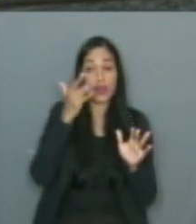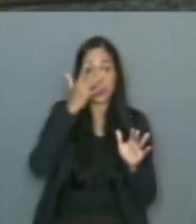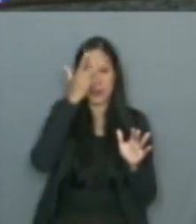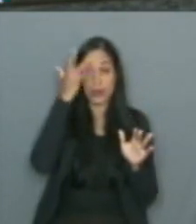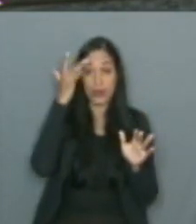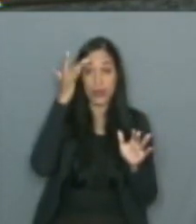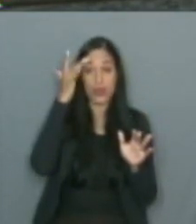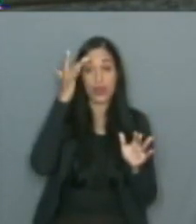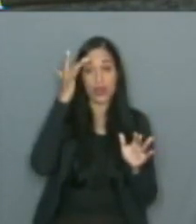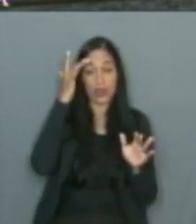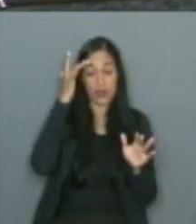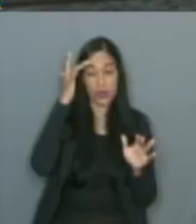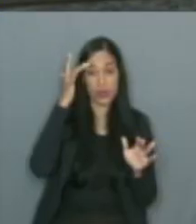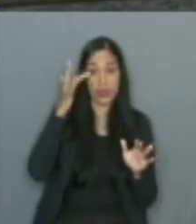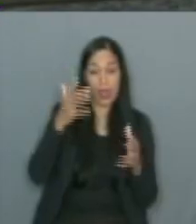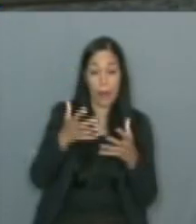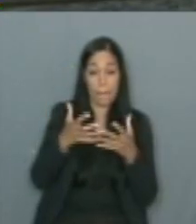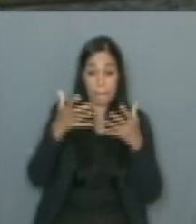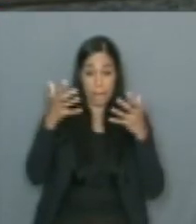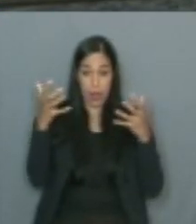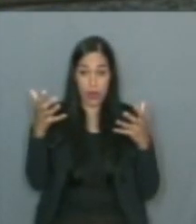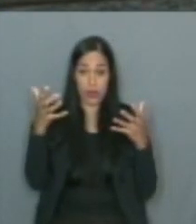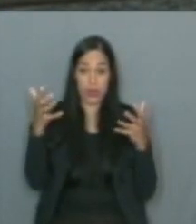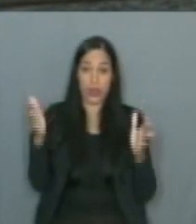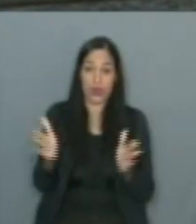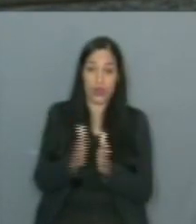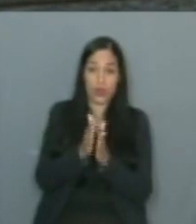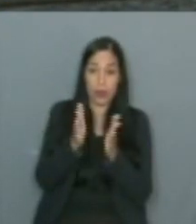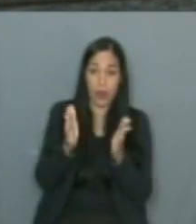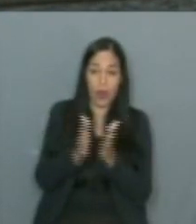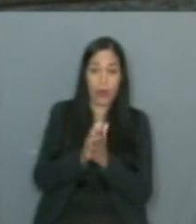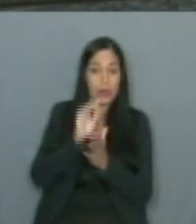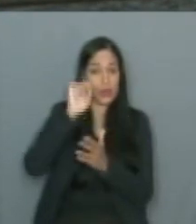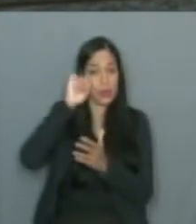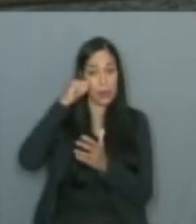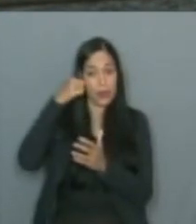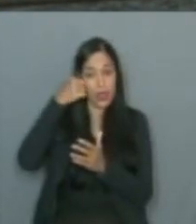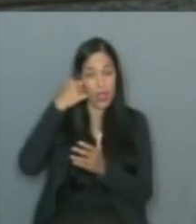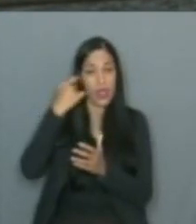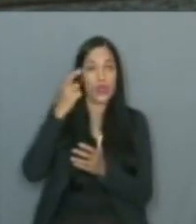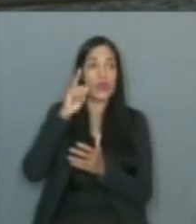mais, a maioria dos pobres são pretos e pardos.